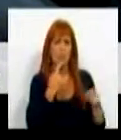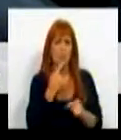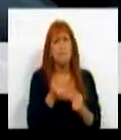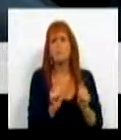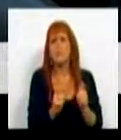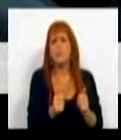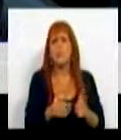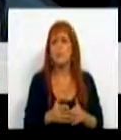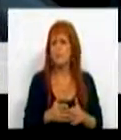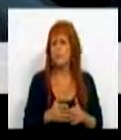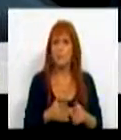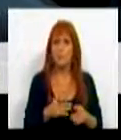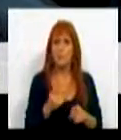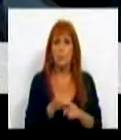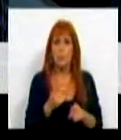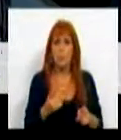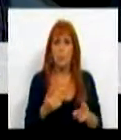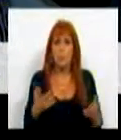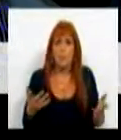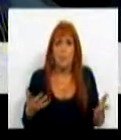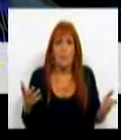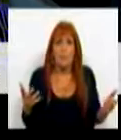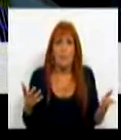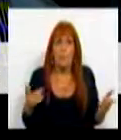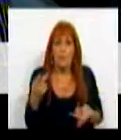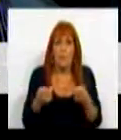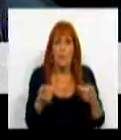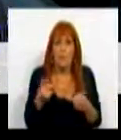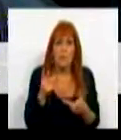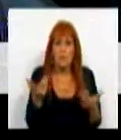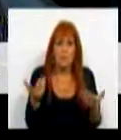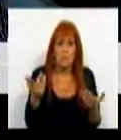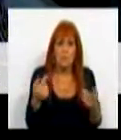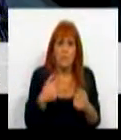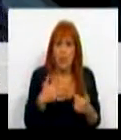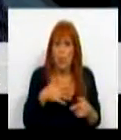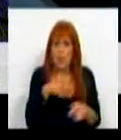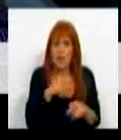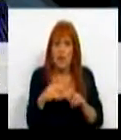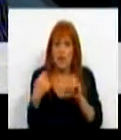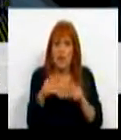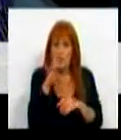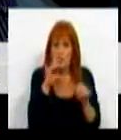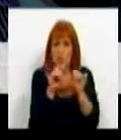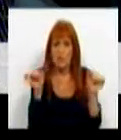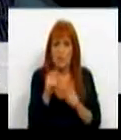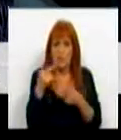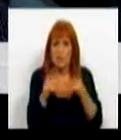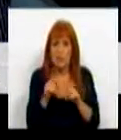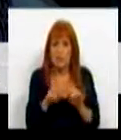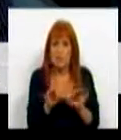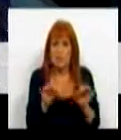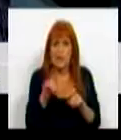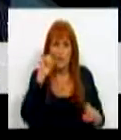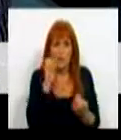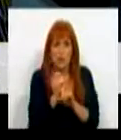muito boa. Porque, de facto, que avaliação é que... Eu não quero estar aqui a discutir sistemas de avaliação em